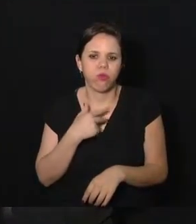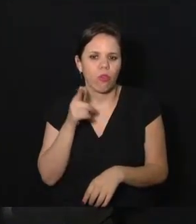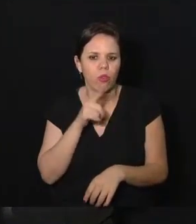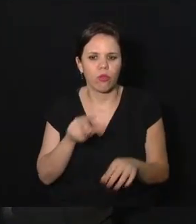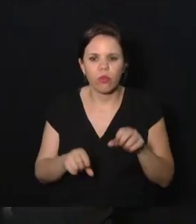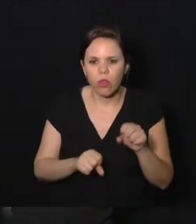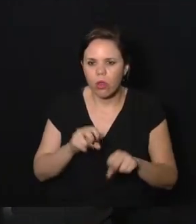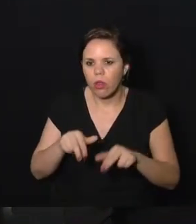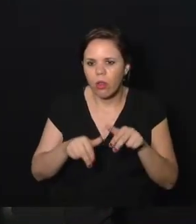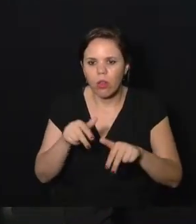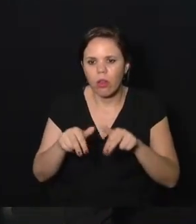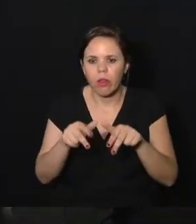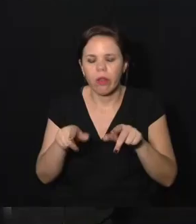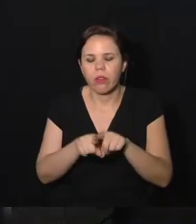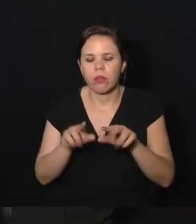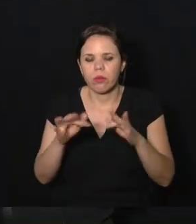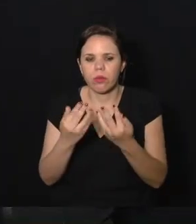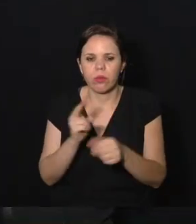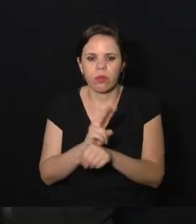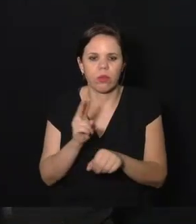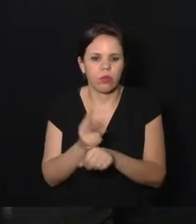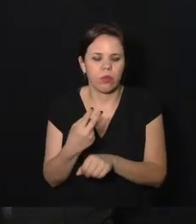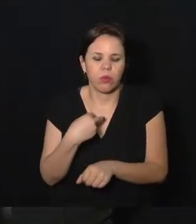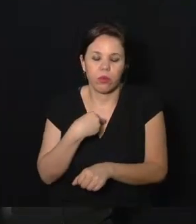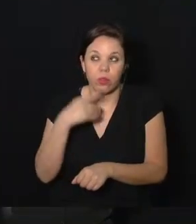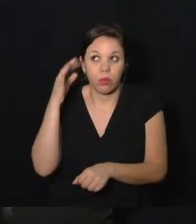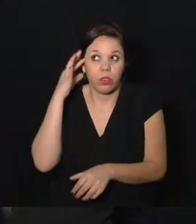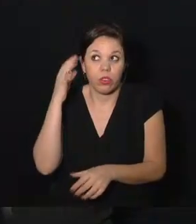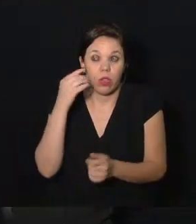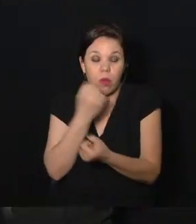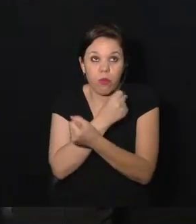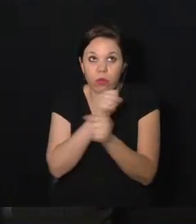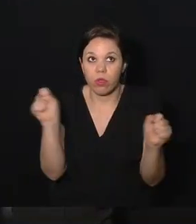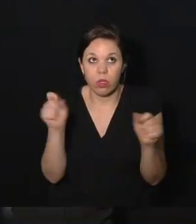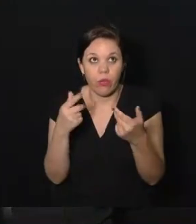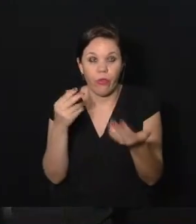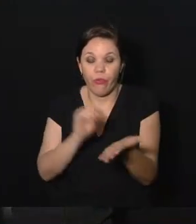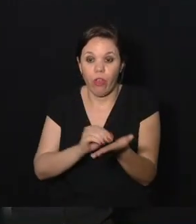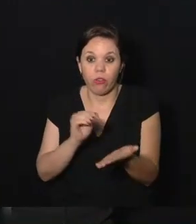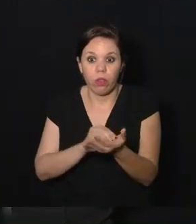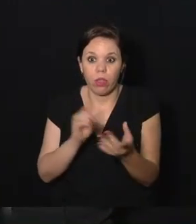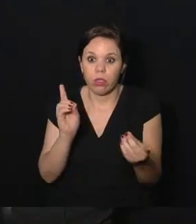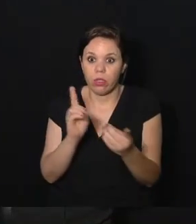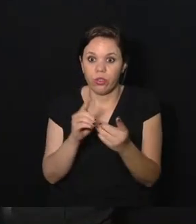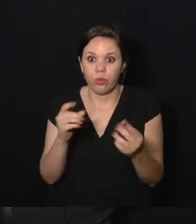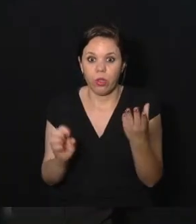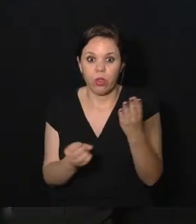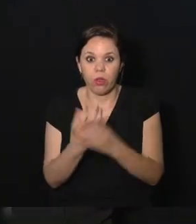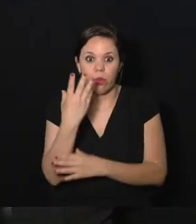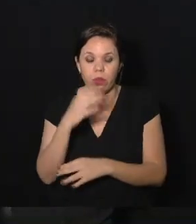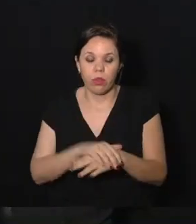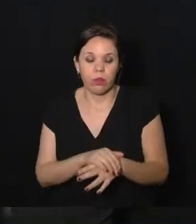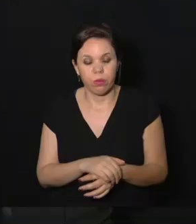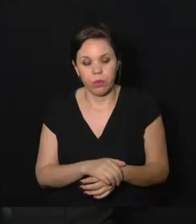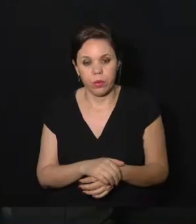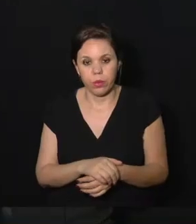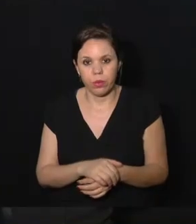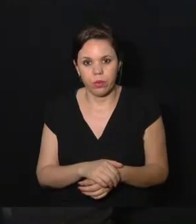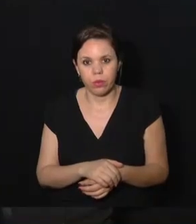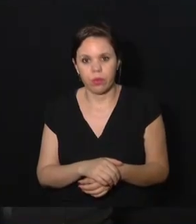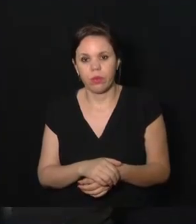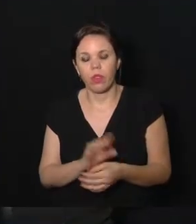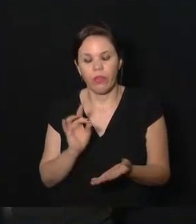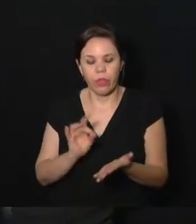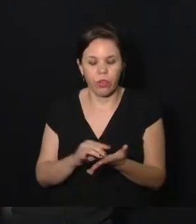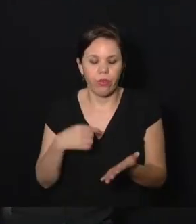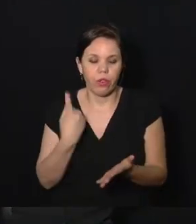dos cuidados intensos dos seus familiares. Nós não podemos imaginar uma situação dessa acontecer sem assistência efetiva, então